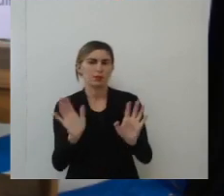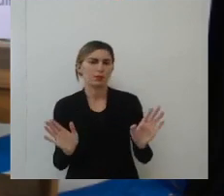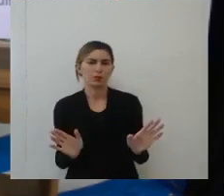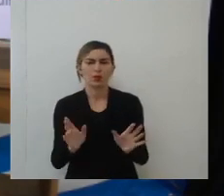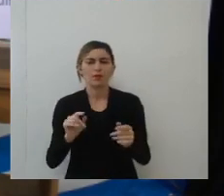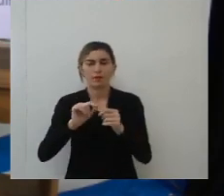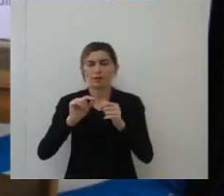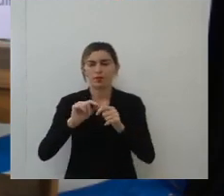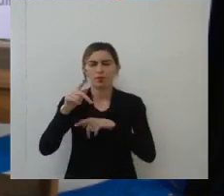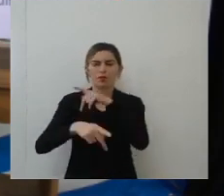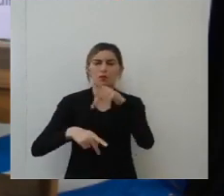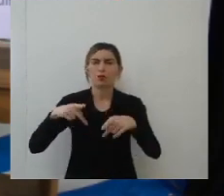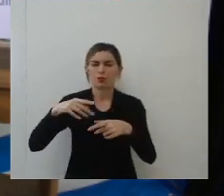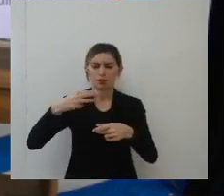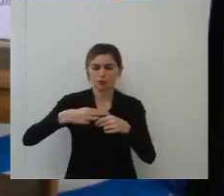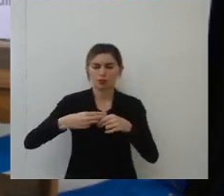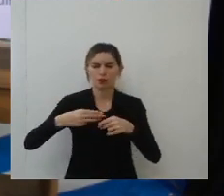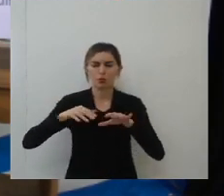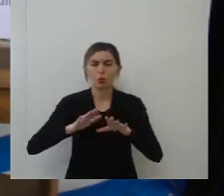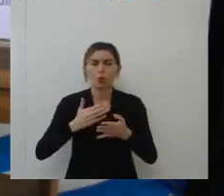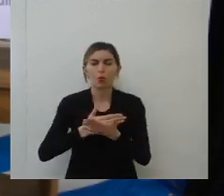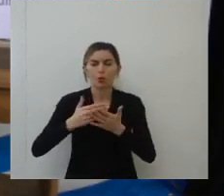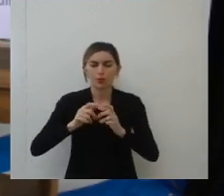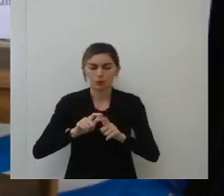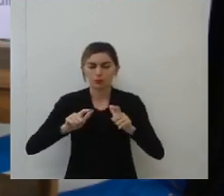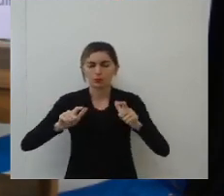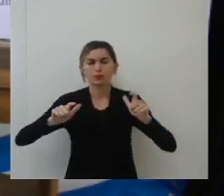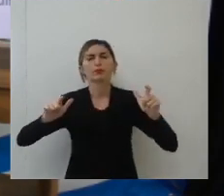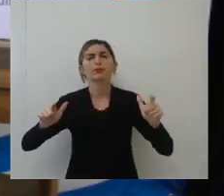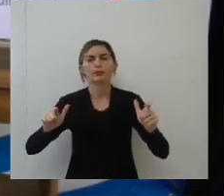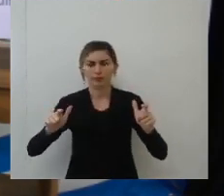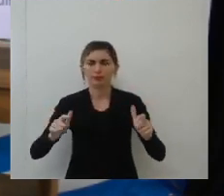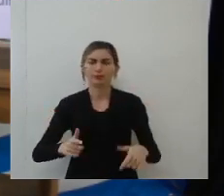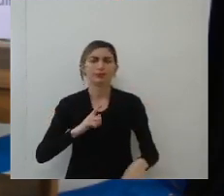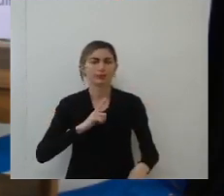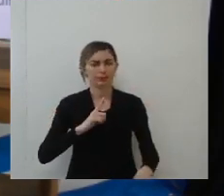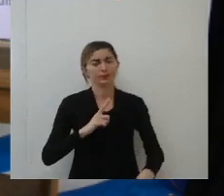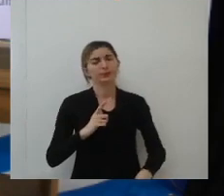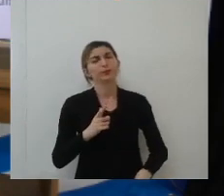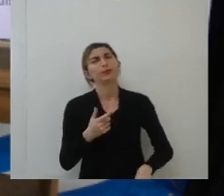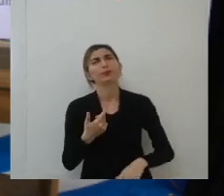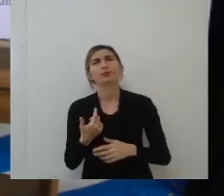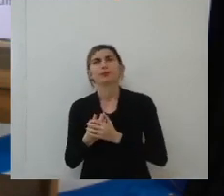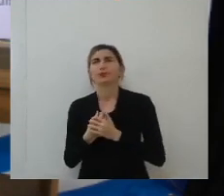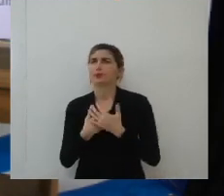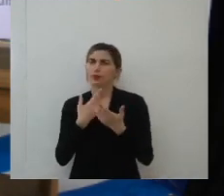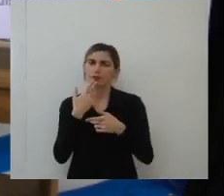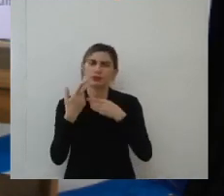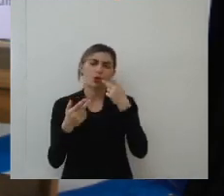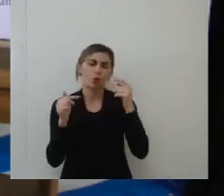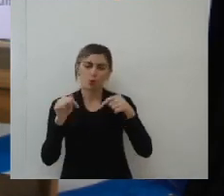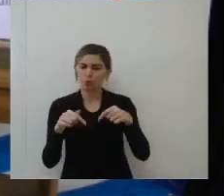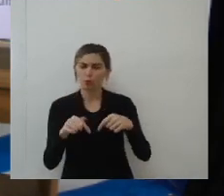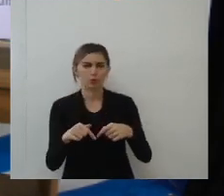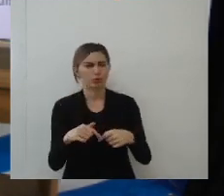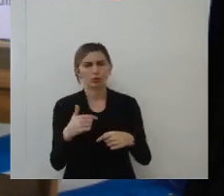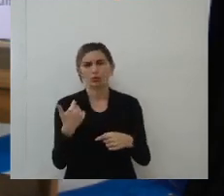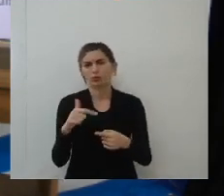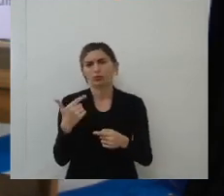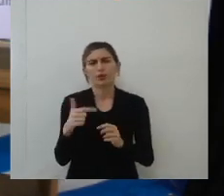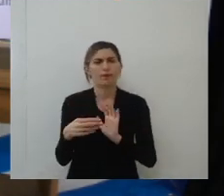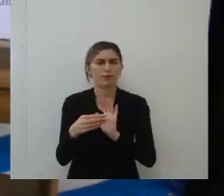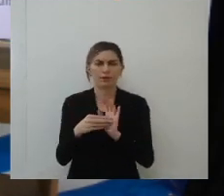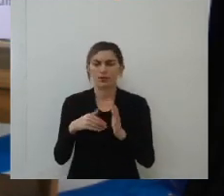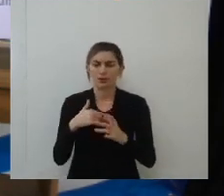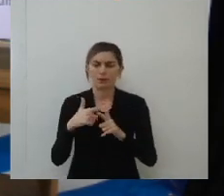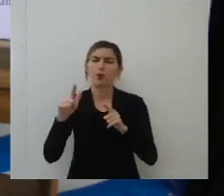faz com que a população do município comece a aumentar. Existe, eu diria que hoje não existe, tá?